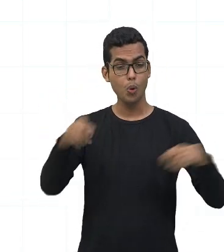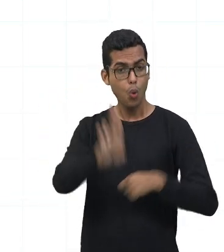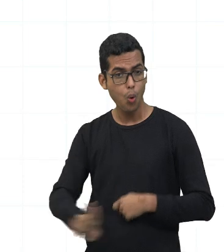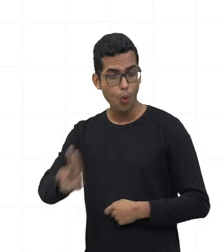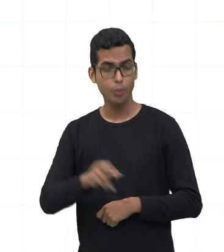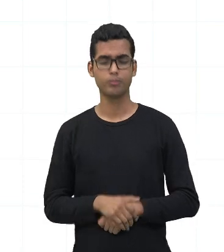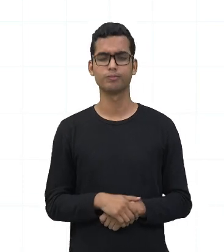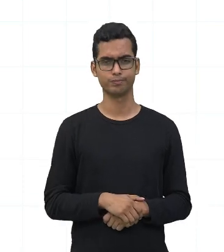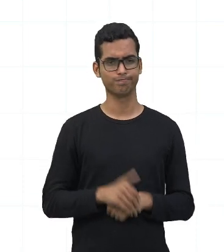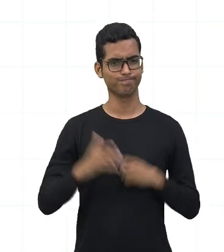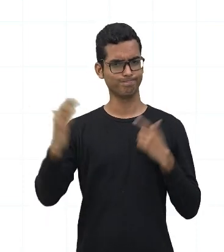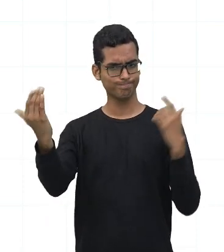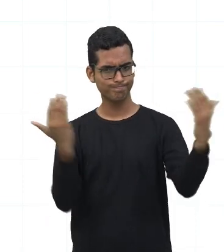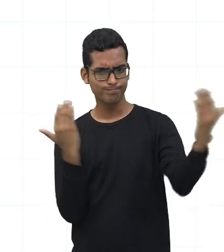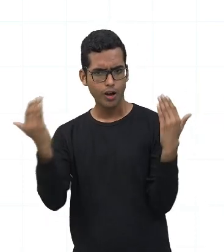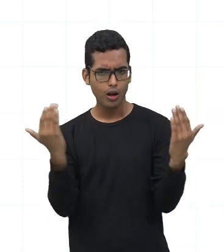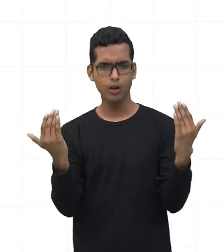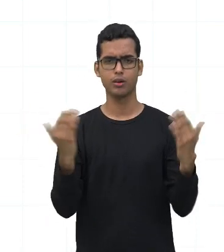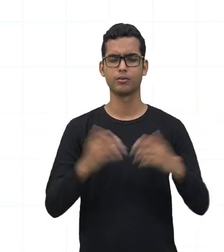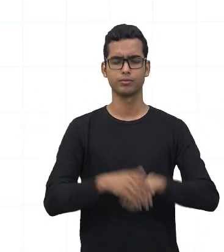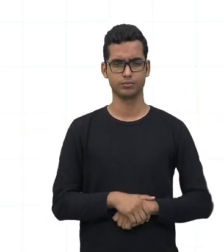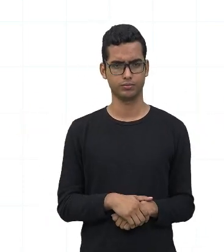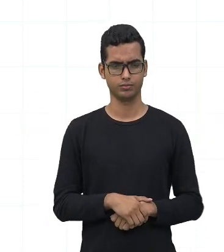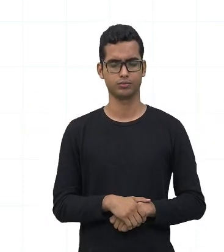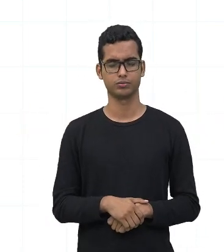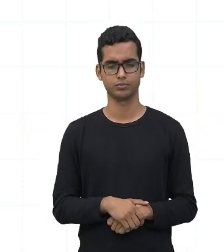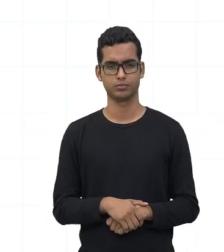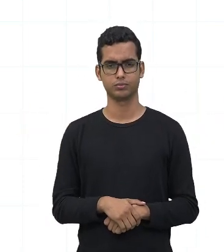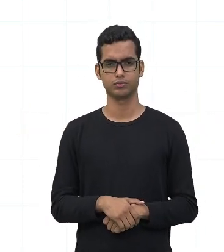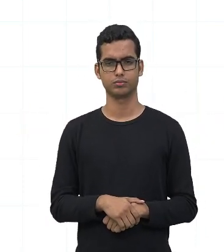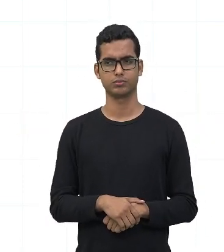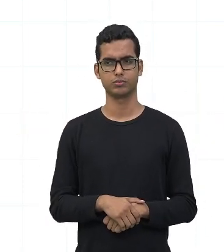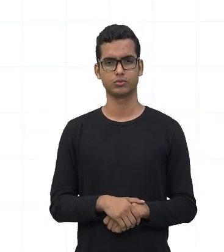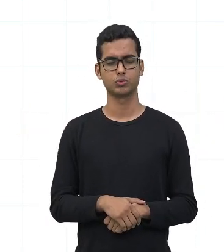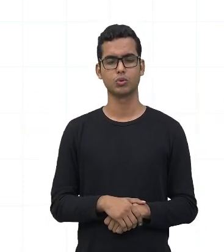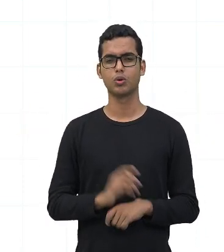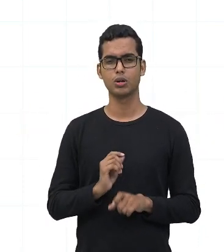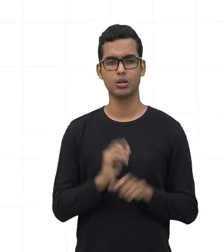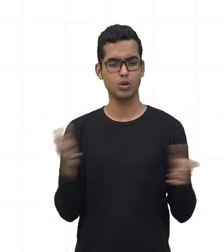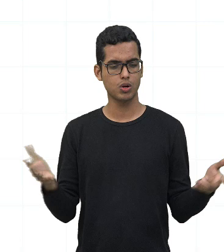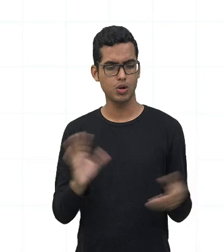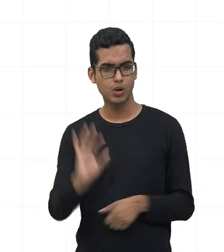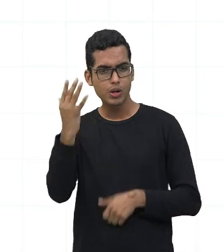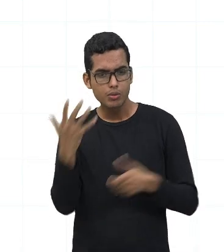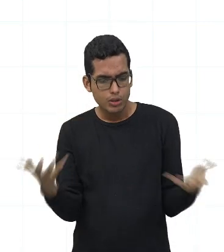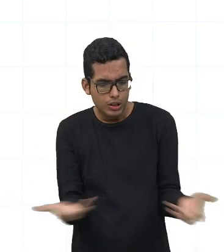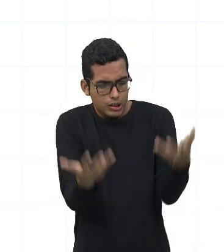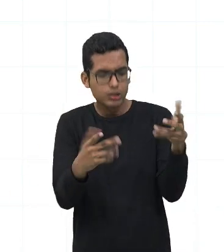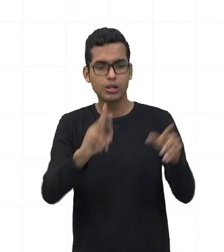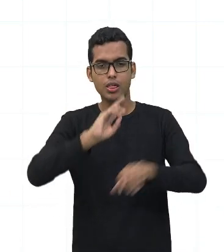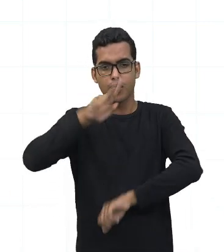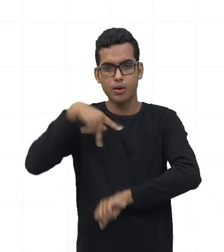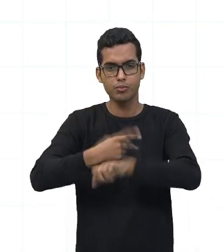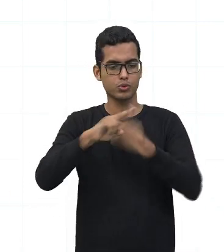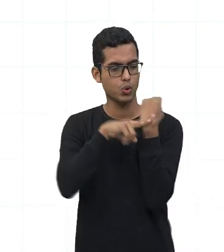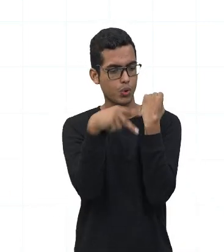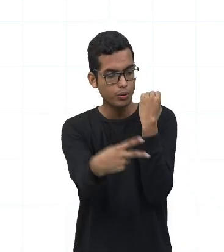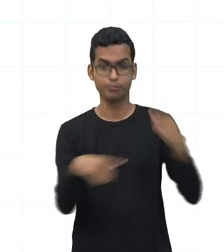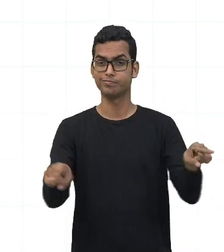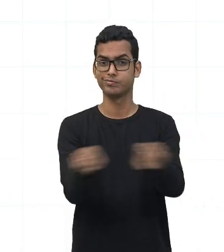com comparação, podemos usar também com causa e efeito, e também a